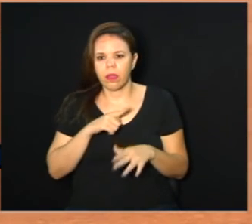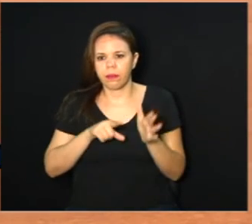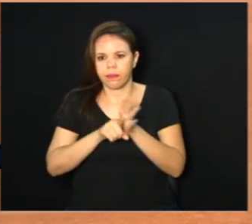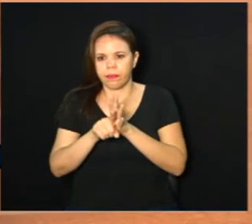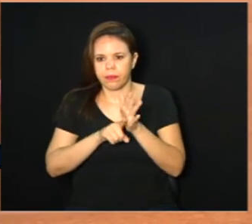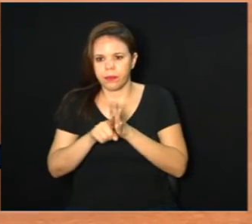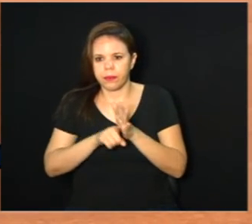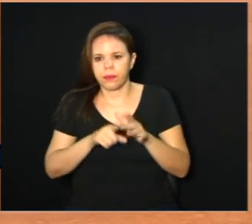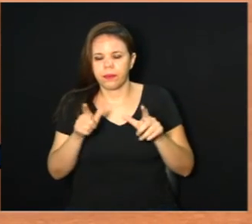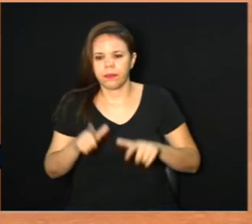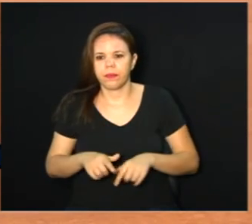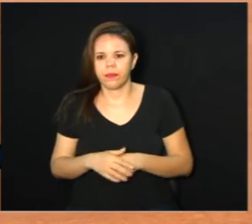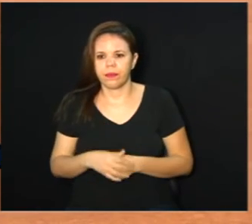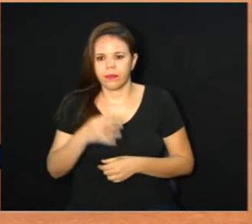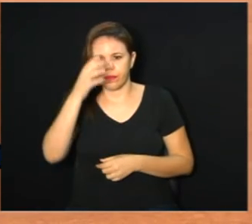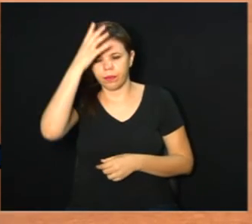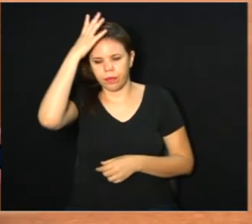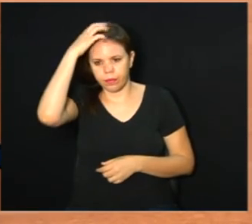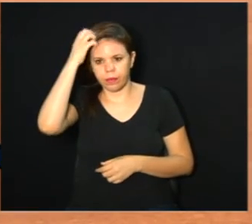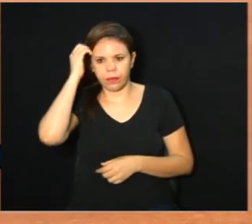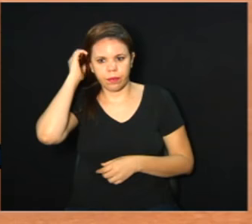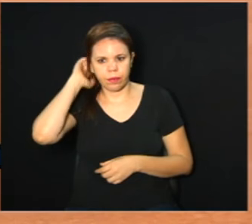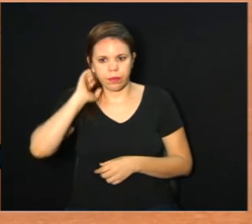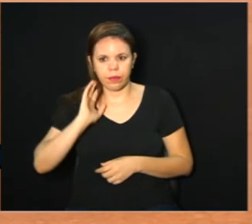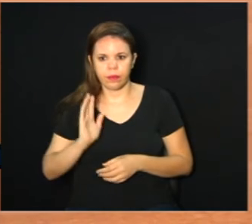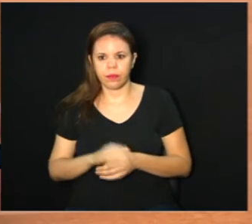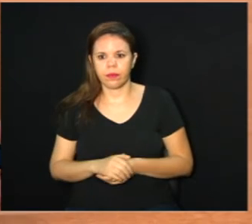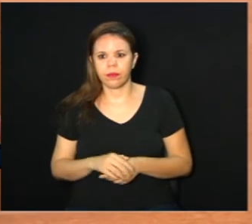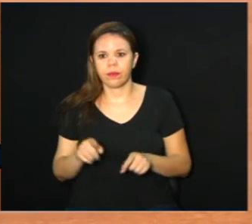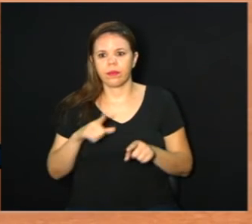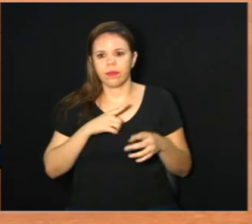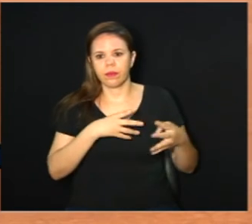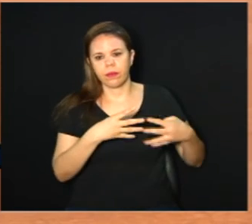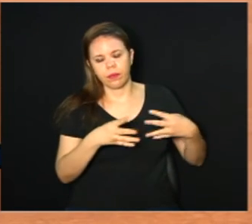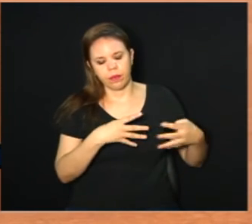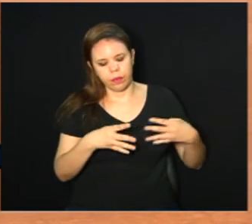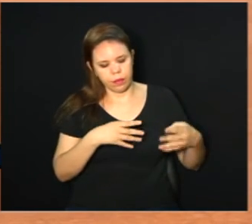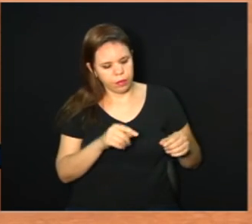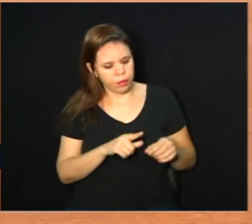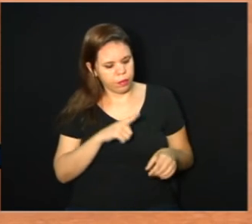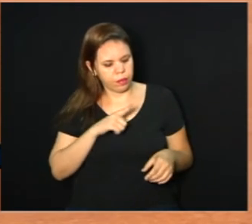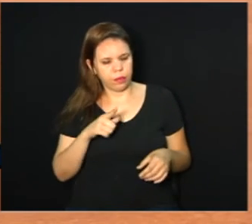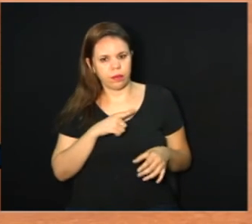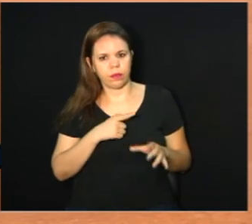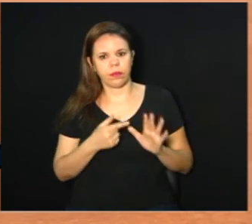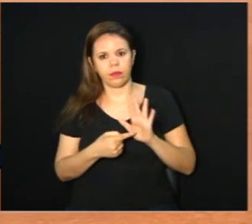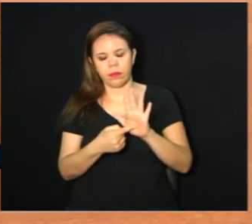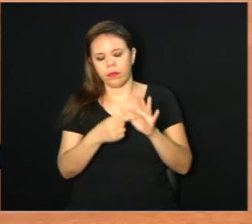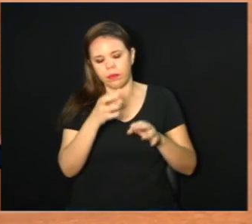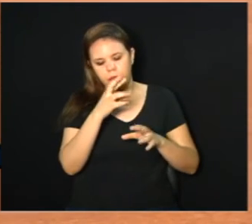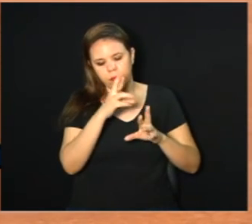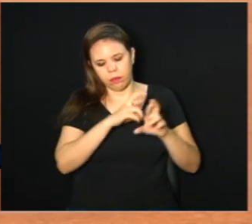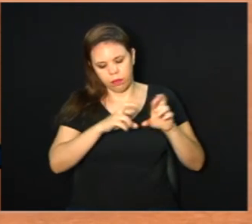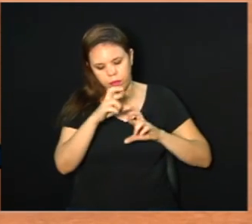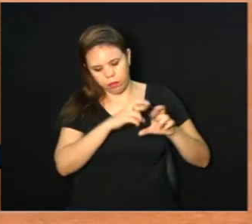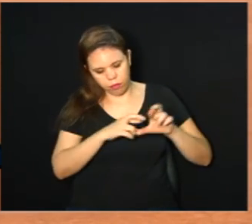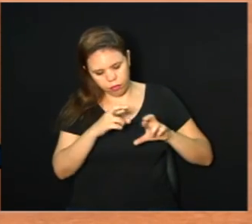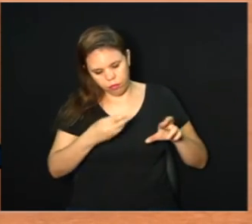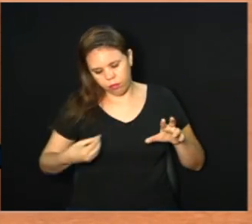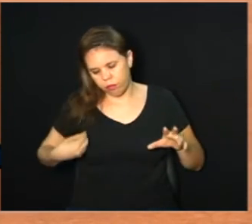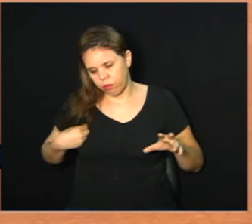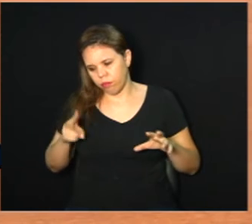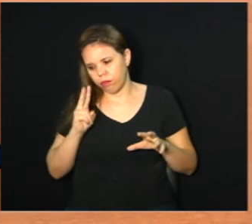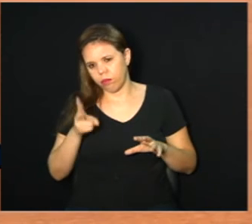pesquisa. Então, até essa questão do Barão Geraldo servir como laboratório vivo, um